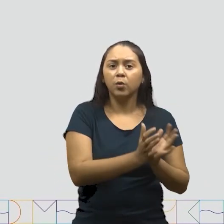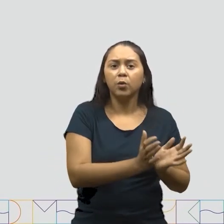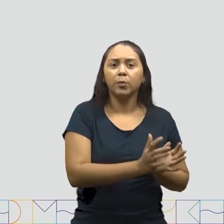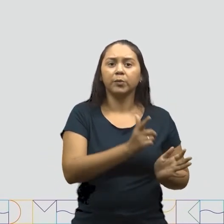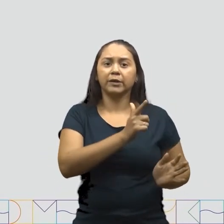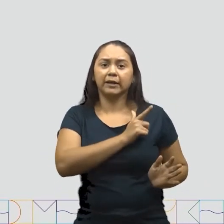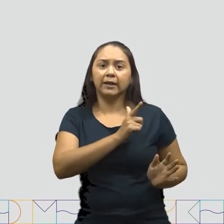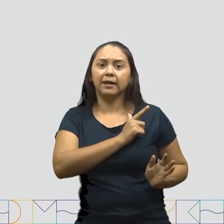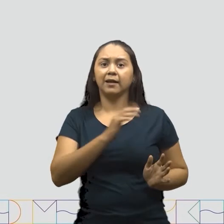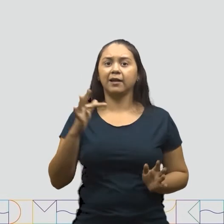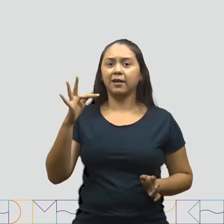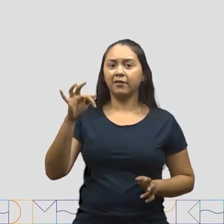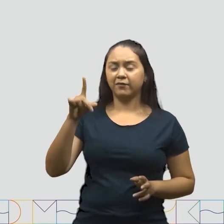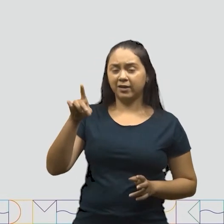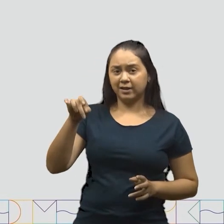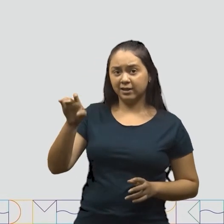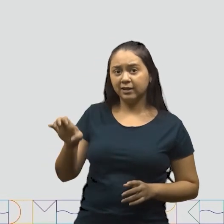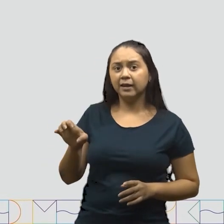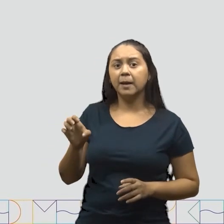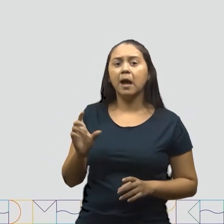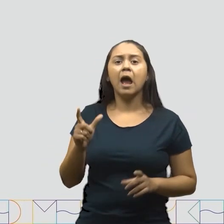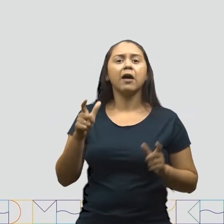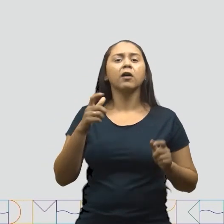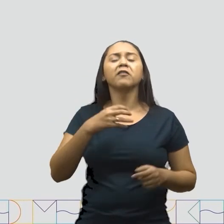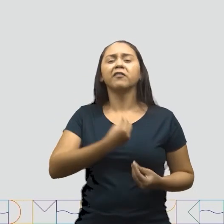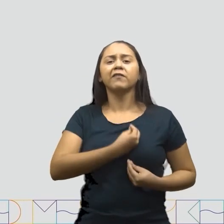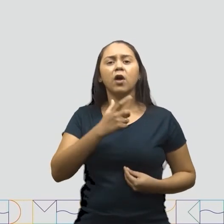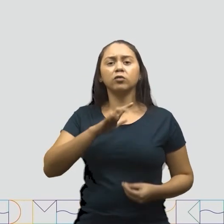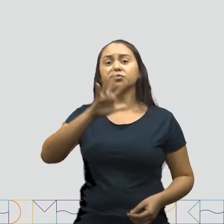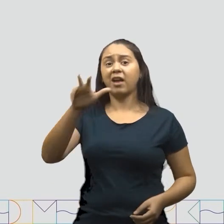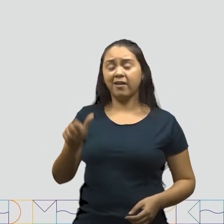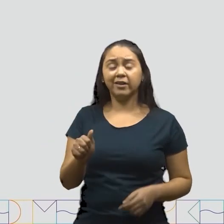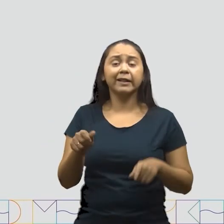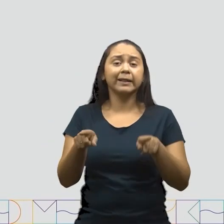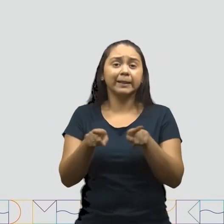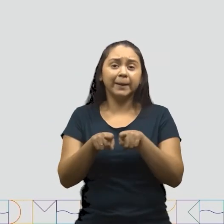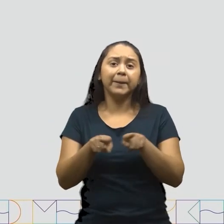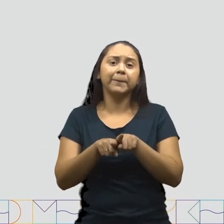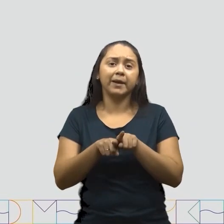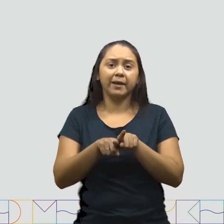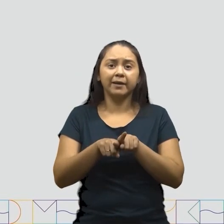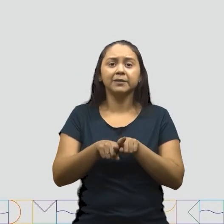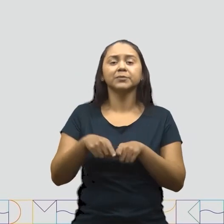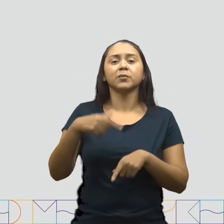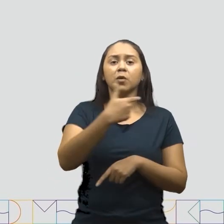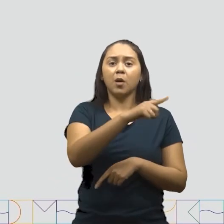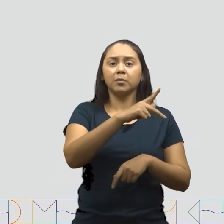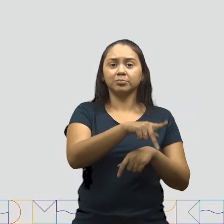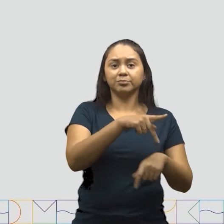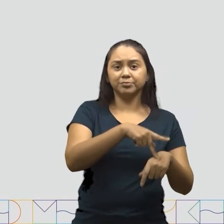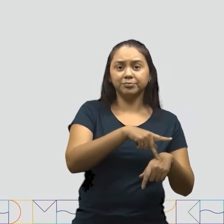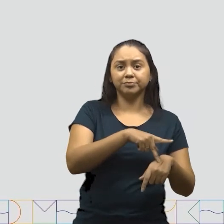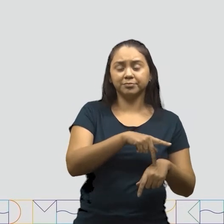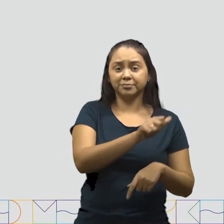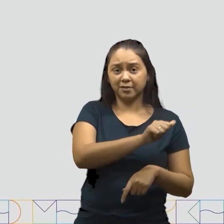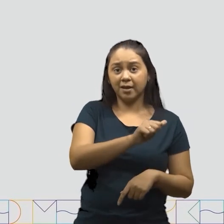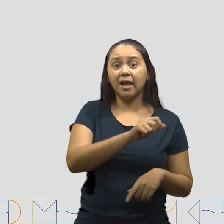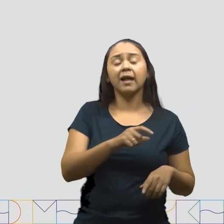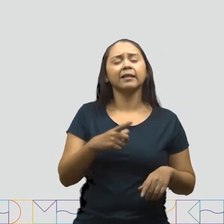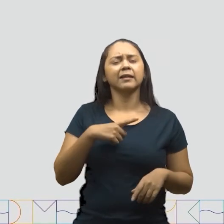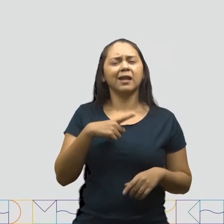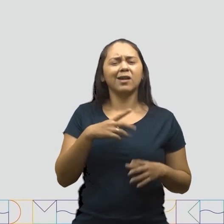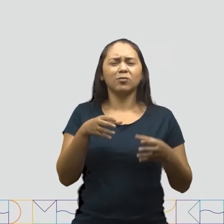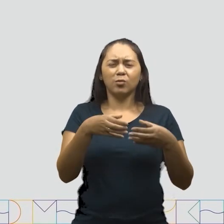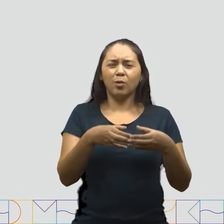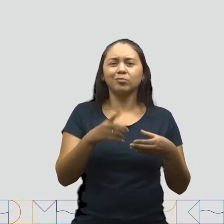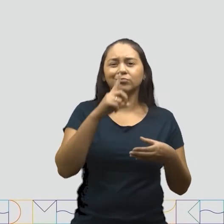é atualmente encontrada na África subsaariana e na Ásia, com uma única população remanescente em